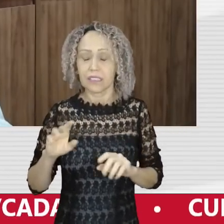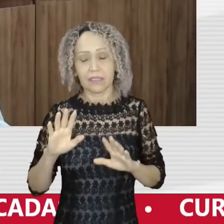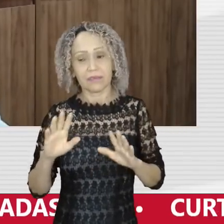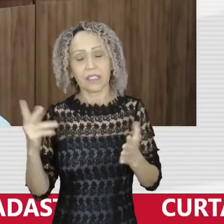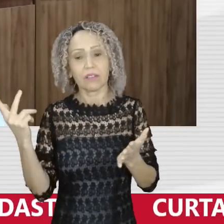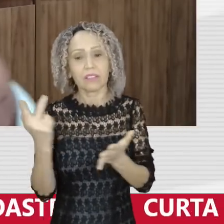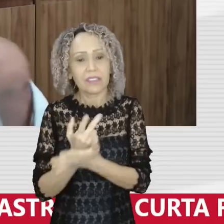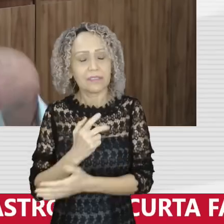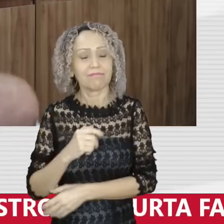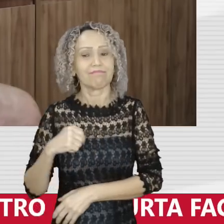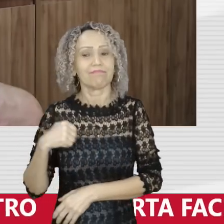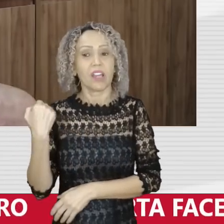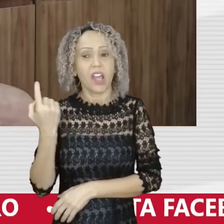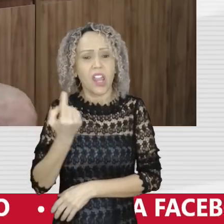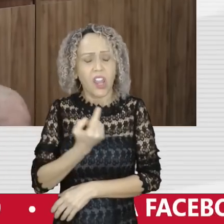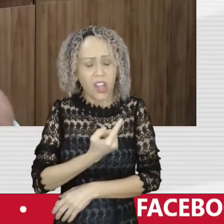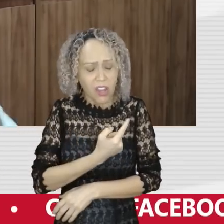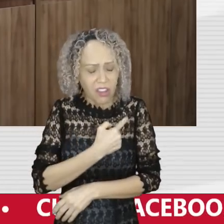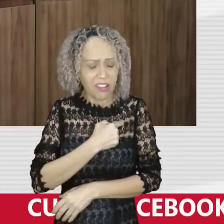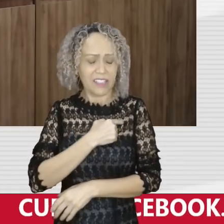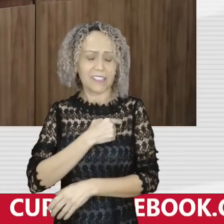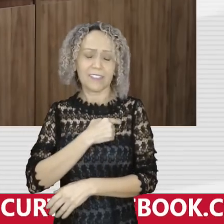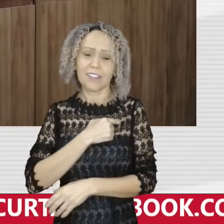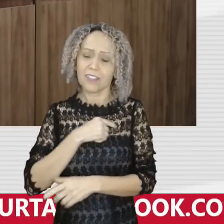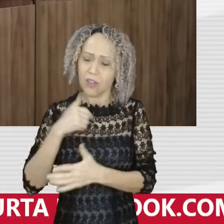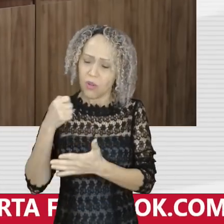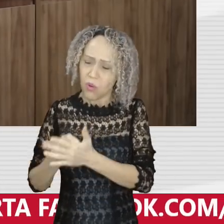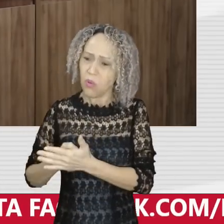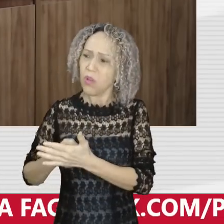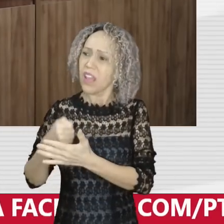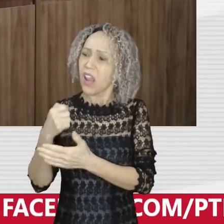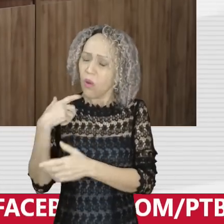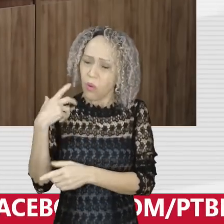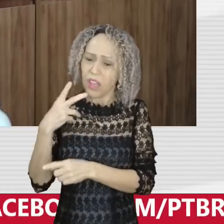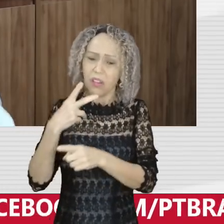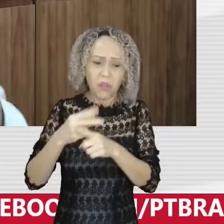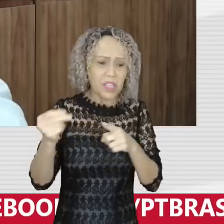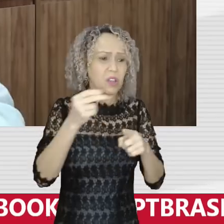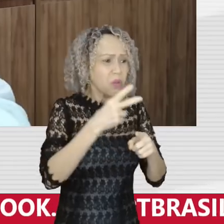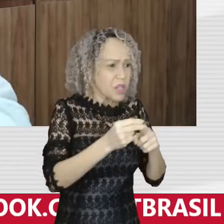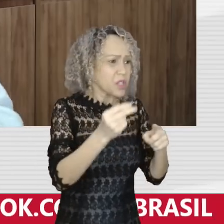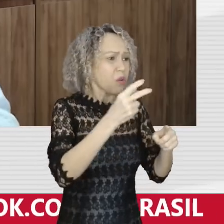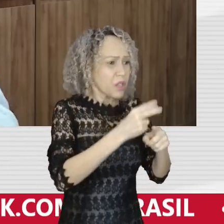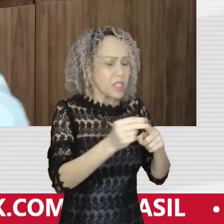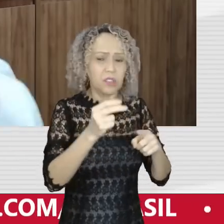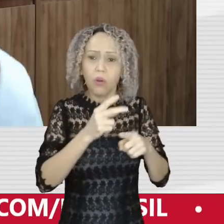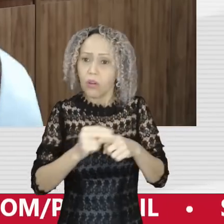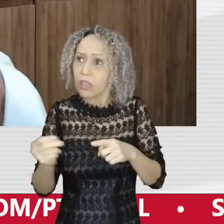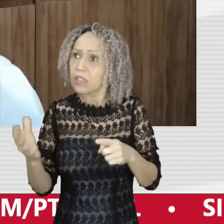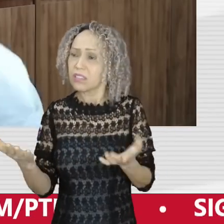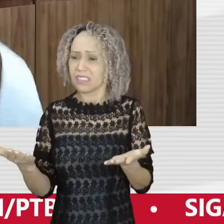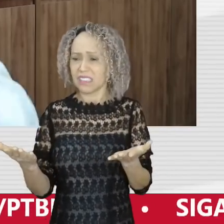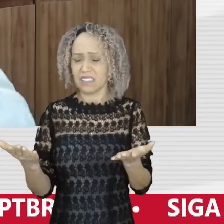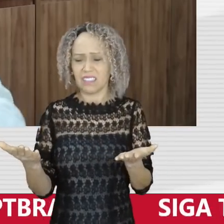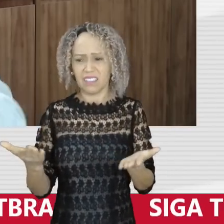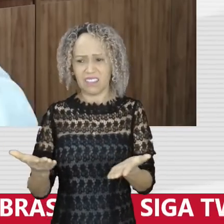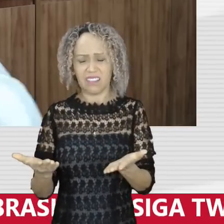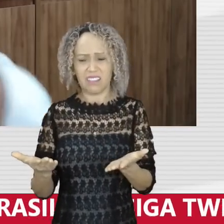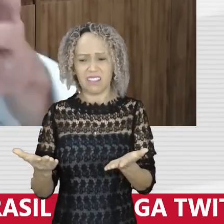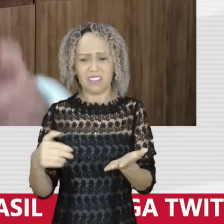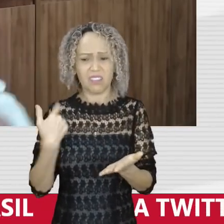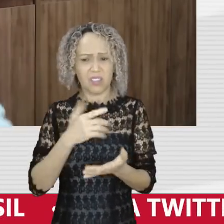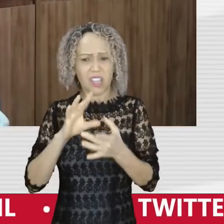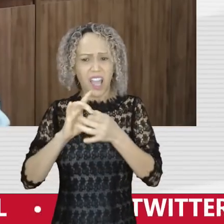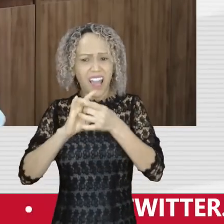colocava em questão as nossas conquistas, colocava em questão isso. A democracia. Colocava em questão um retrocesso que ia muito além de